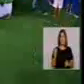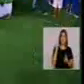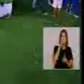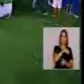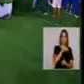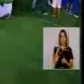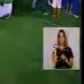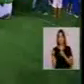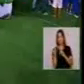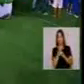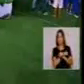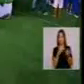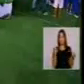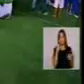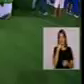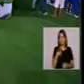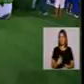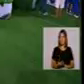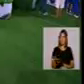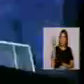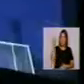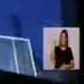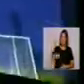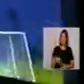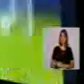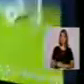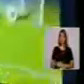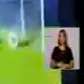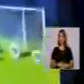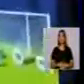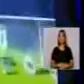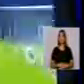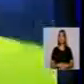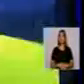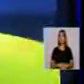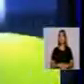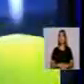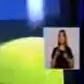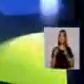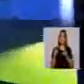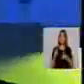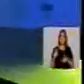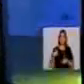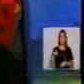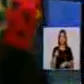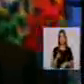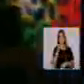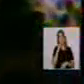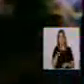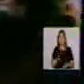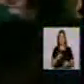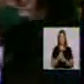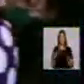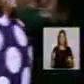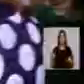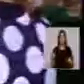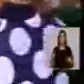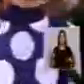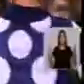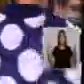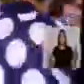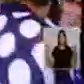para isso. Anda lá para aqui. Peraí. Pronto, já vou. E peraí. Mas tenho que tirar... Eu não tenho